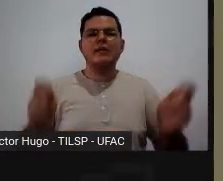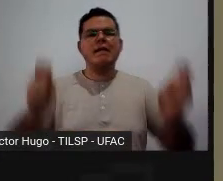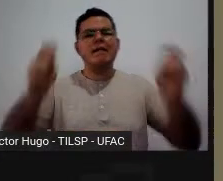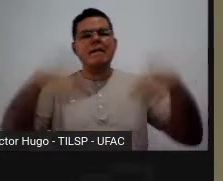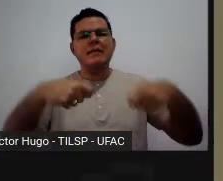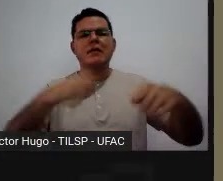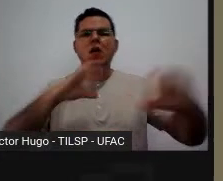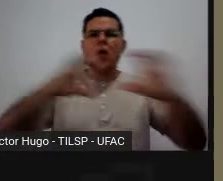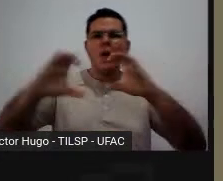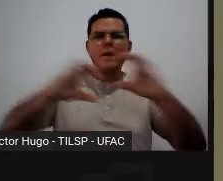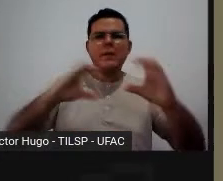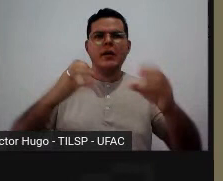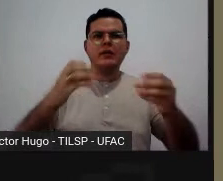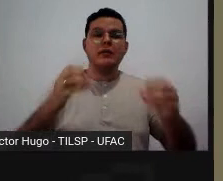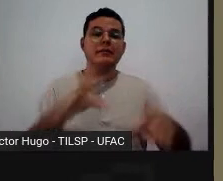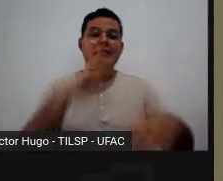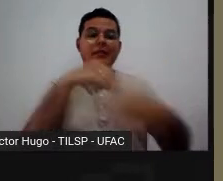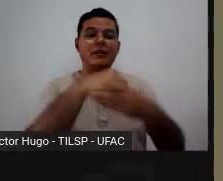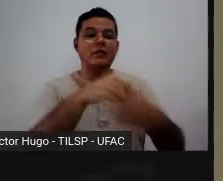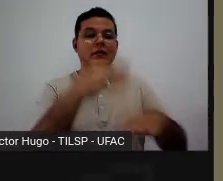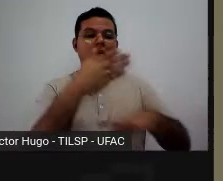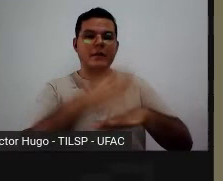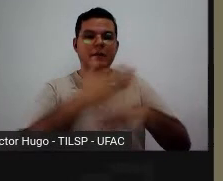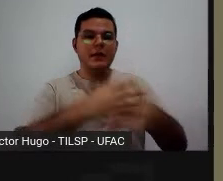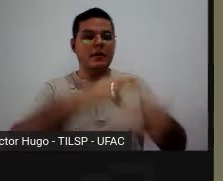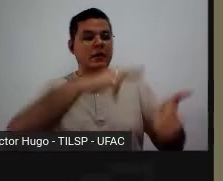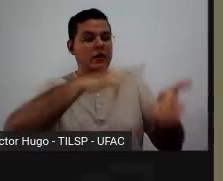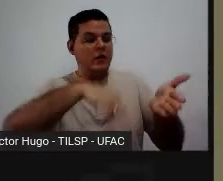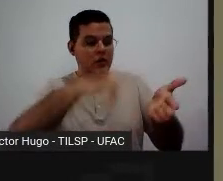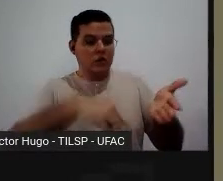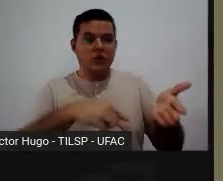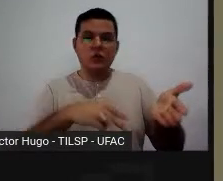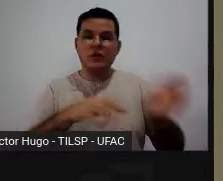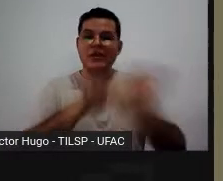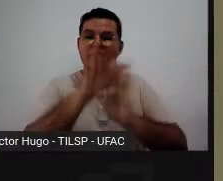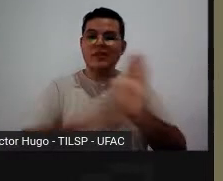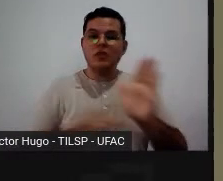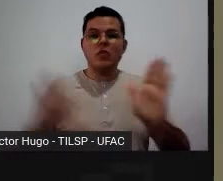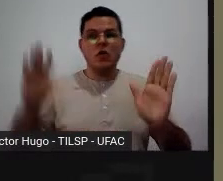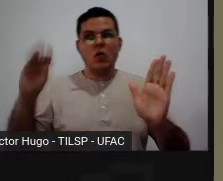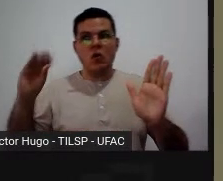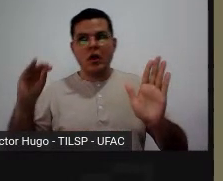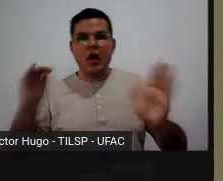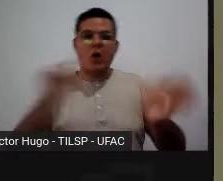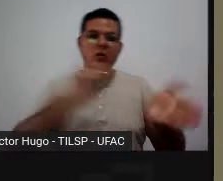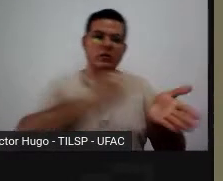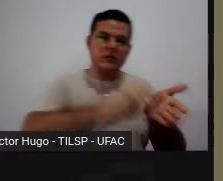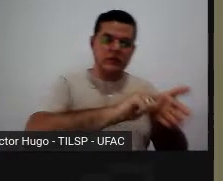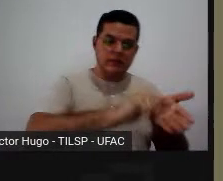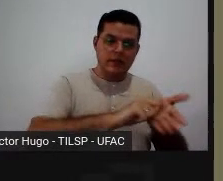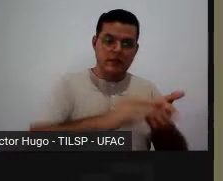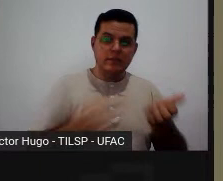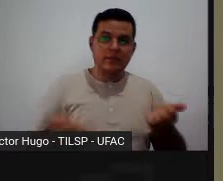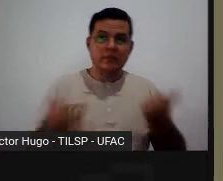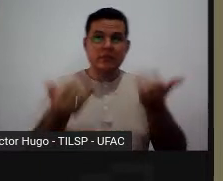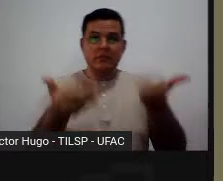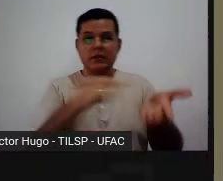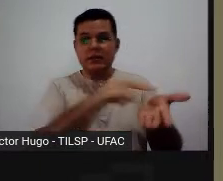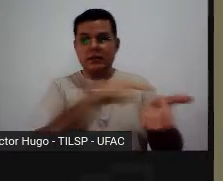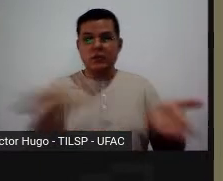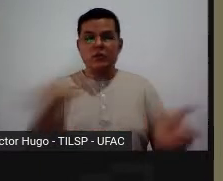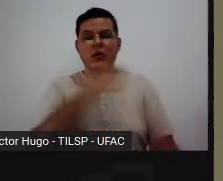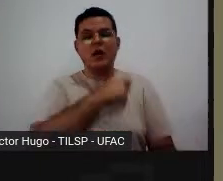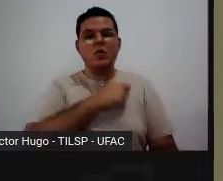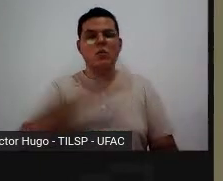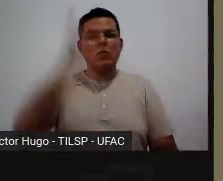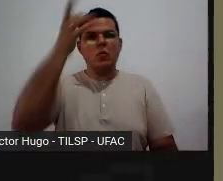prática de leitura, produção de textos orais e escritos, de modo a torná-los conscientes dos mecanismos que regem